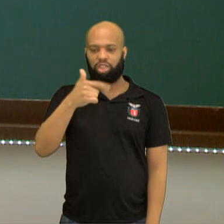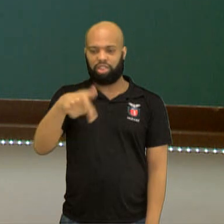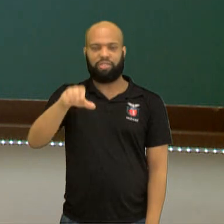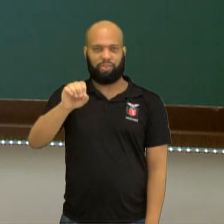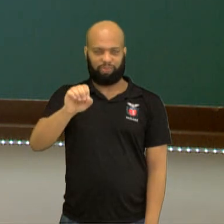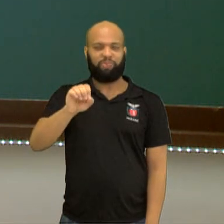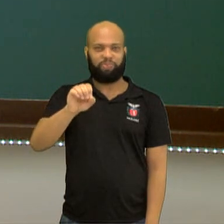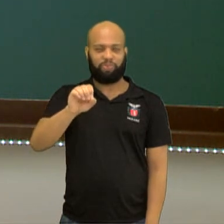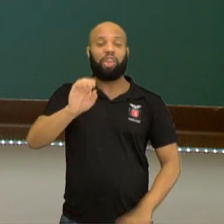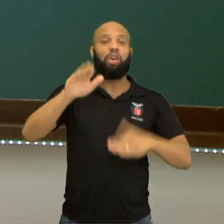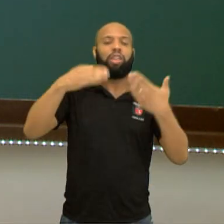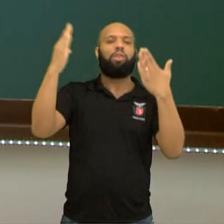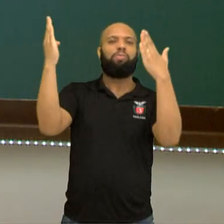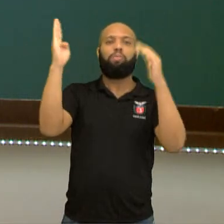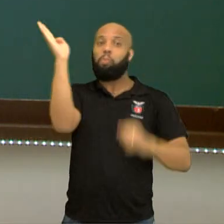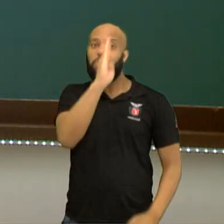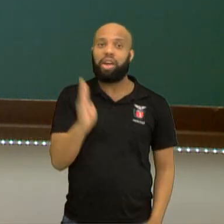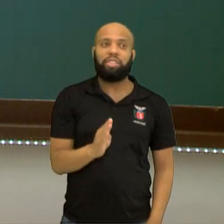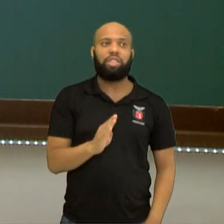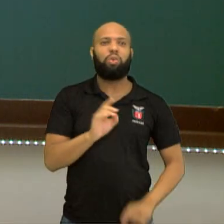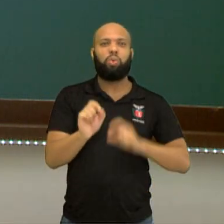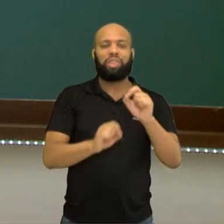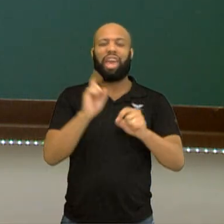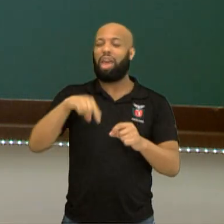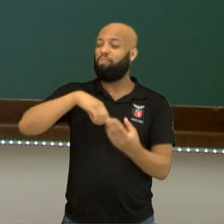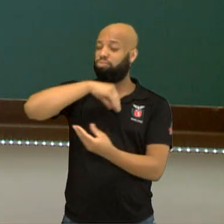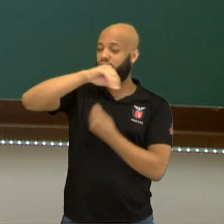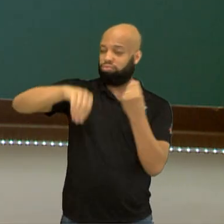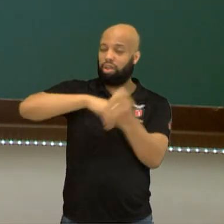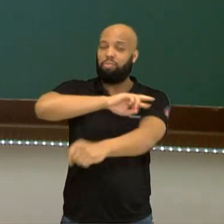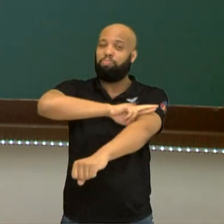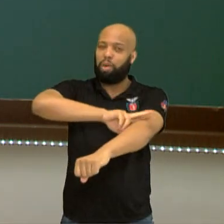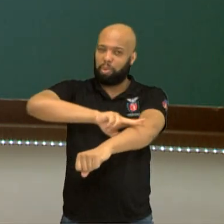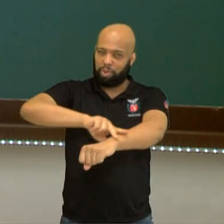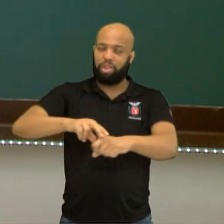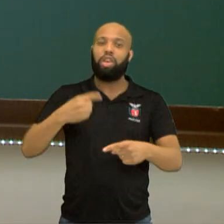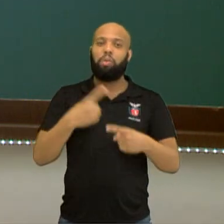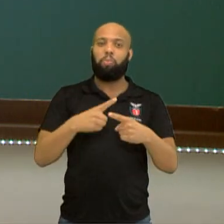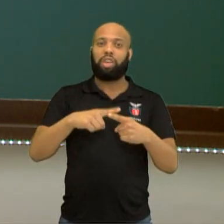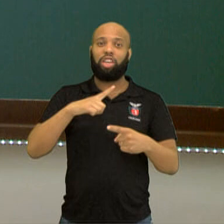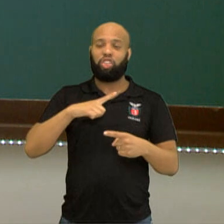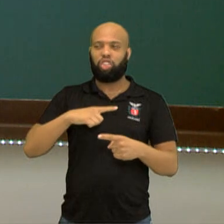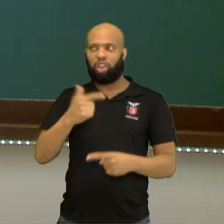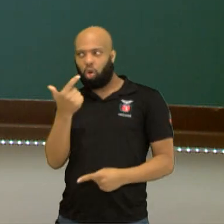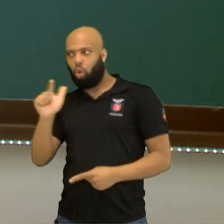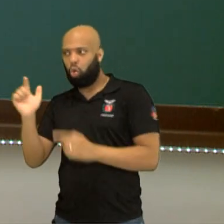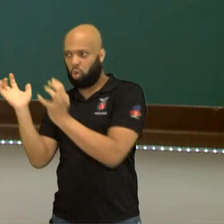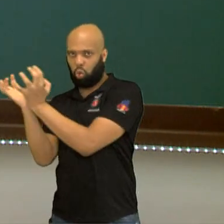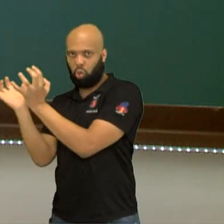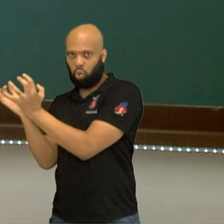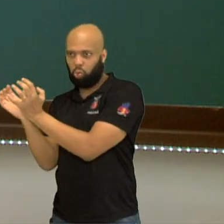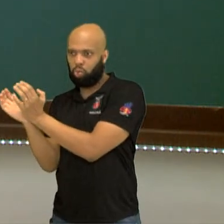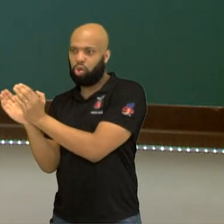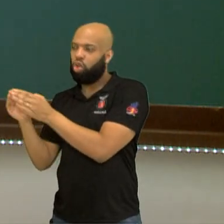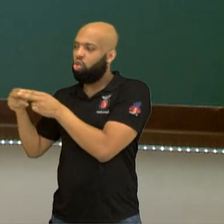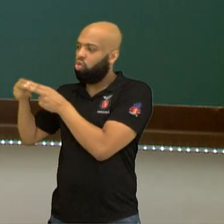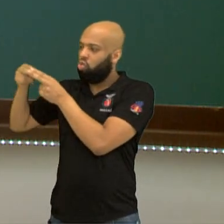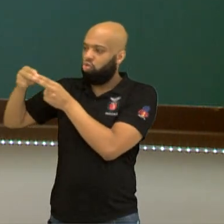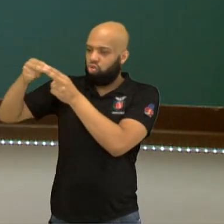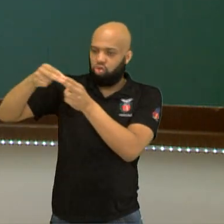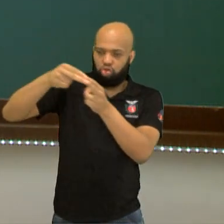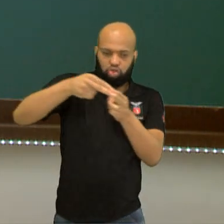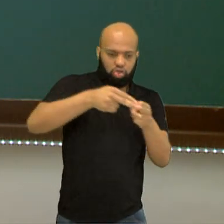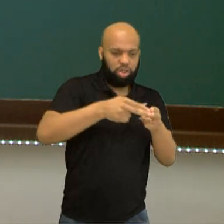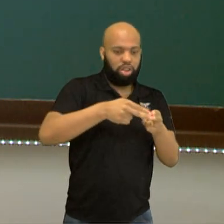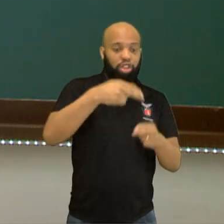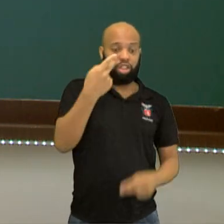E dizemos que o Brasil é altamente miscigenado, porque muitos grupos vieram para o território brasileiro ou estavam